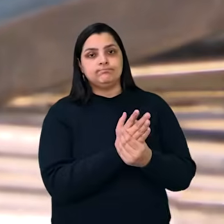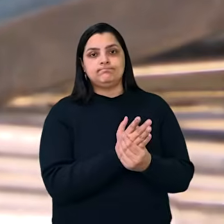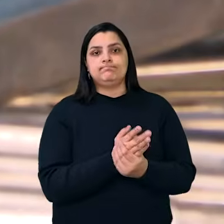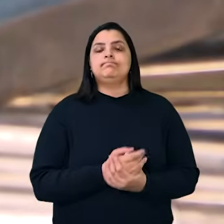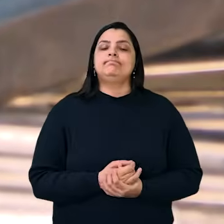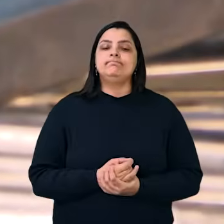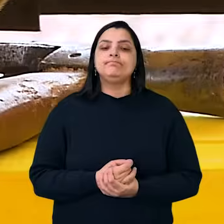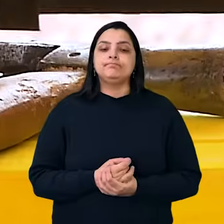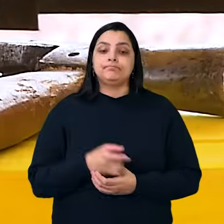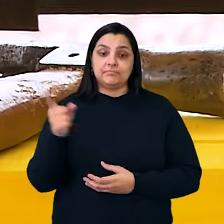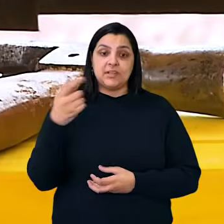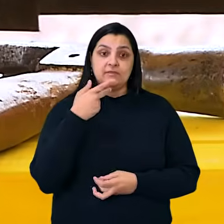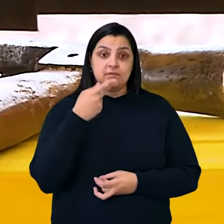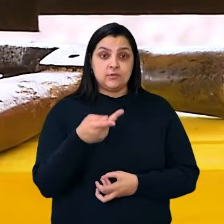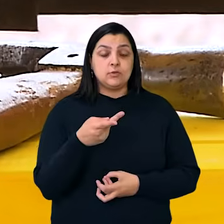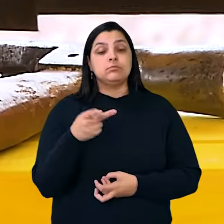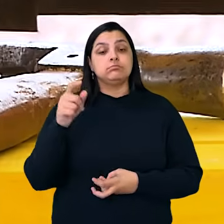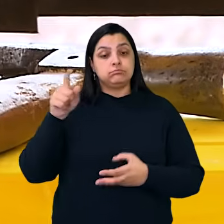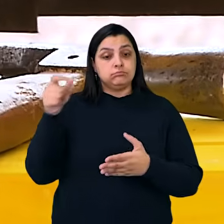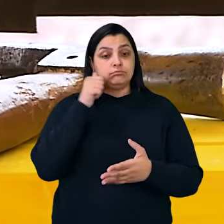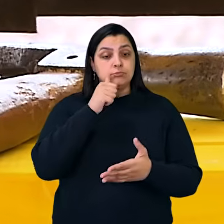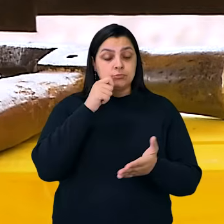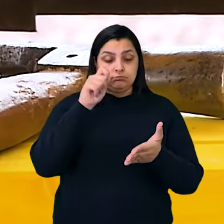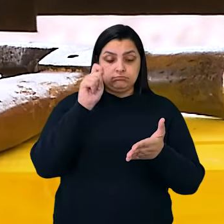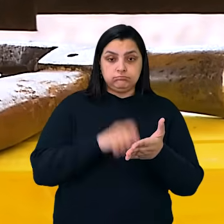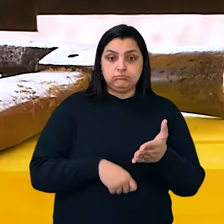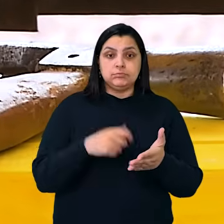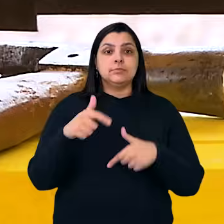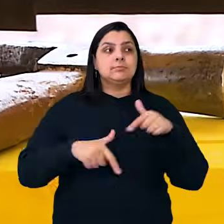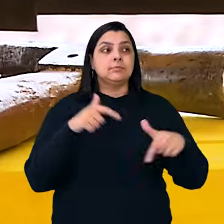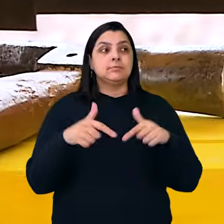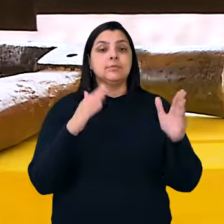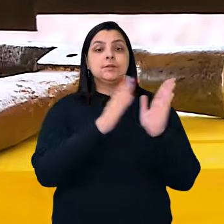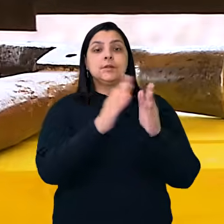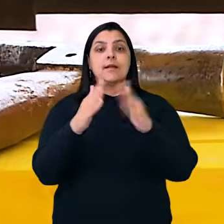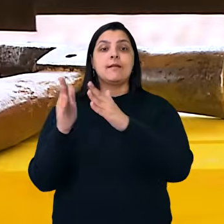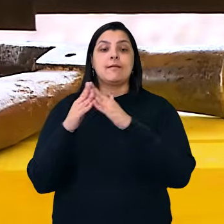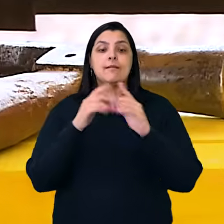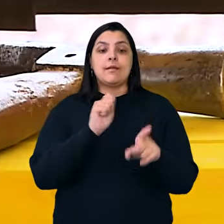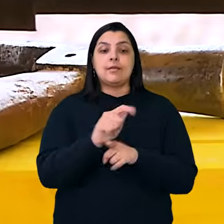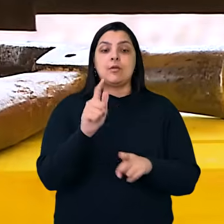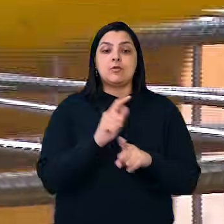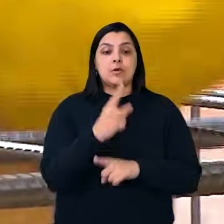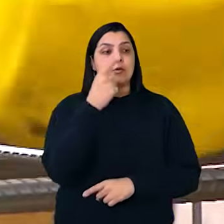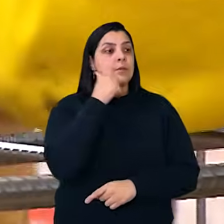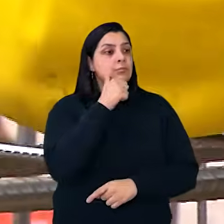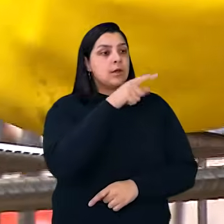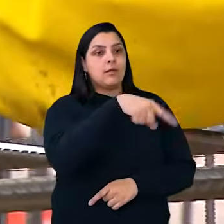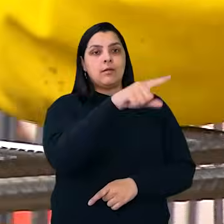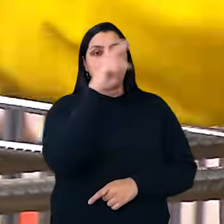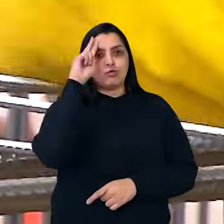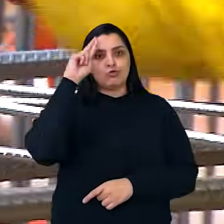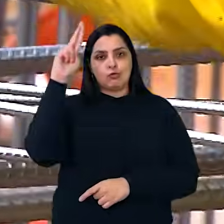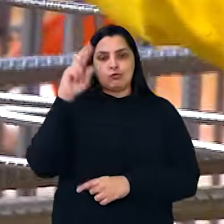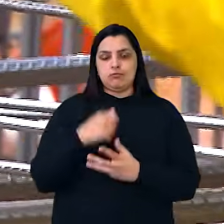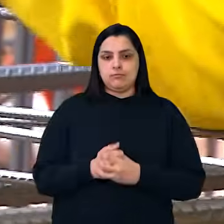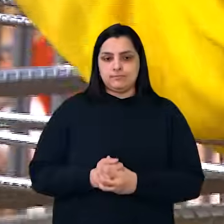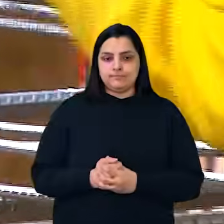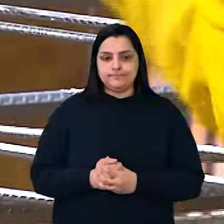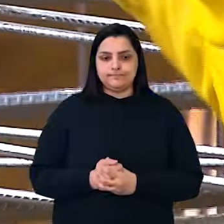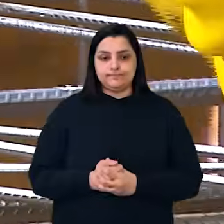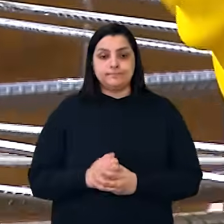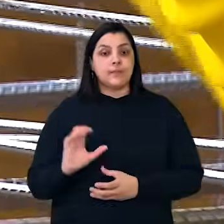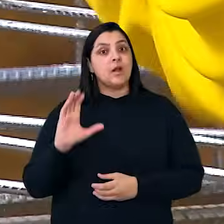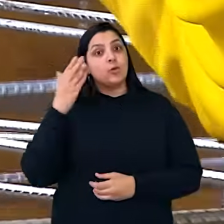na justiça. Ele contou que tinha sido contratado para prestar serviços nas casas de aluguel que uma mulher possuía. O